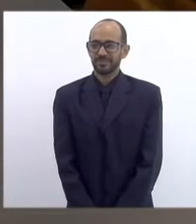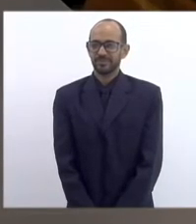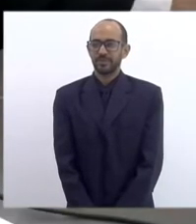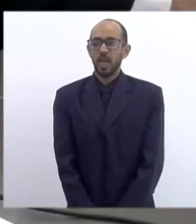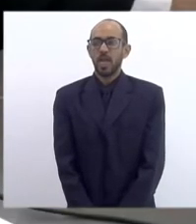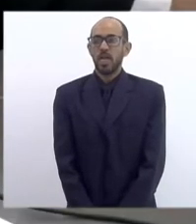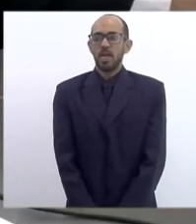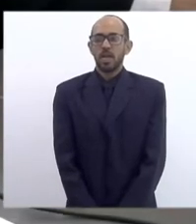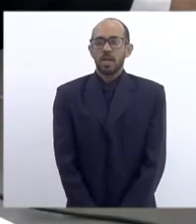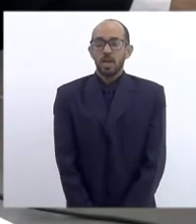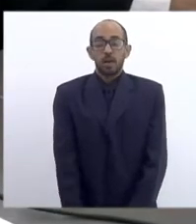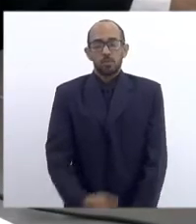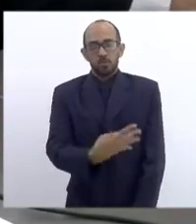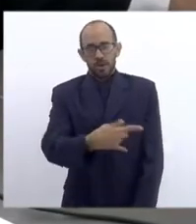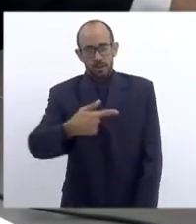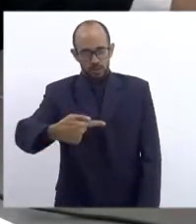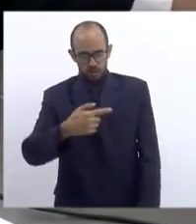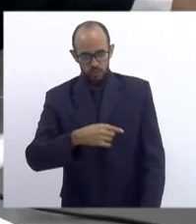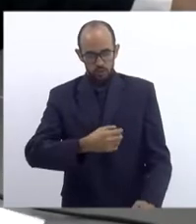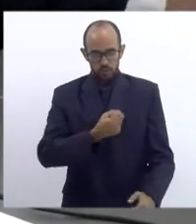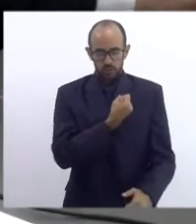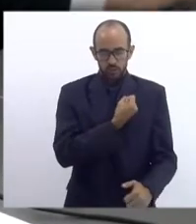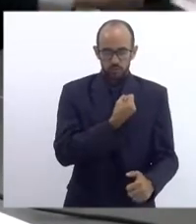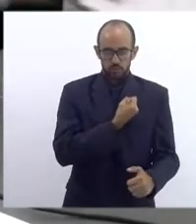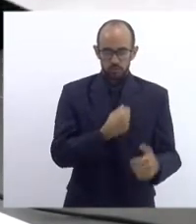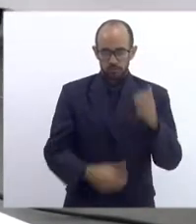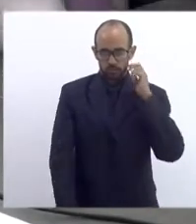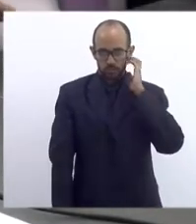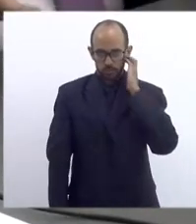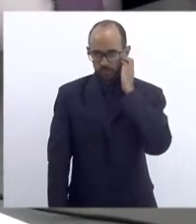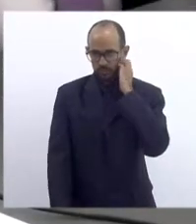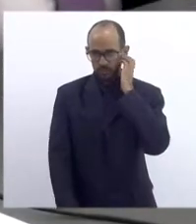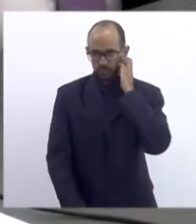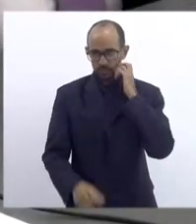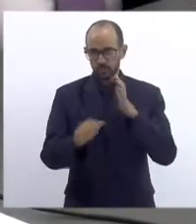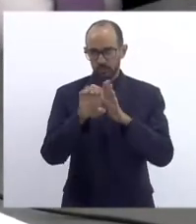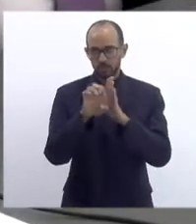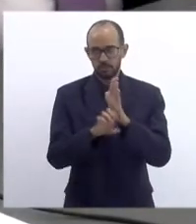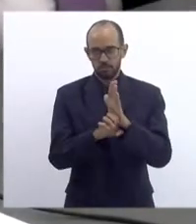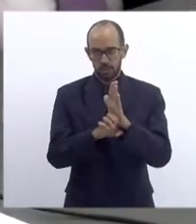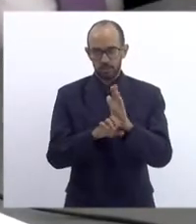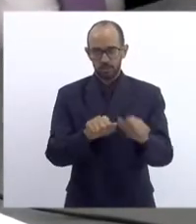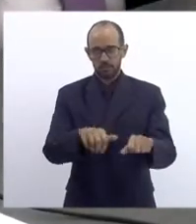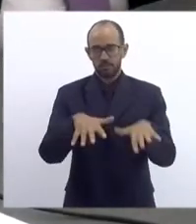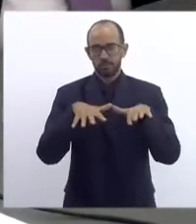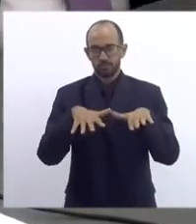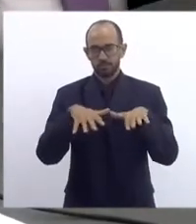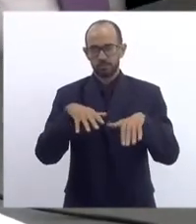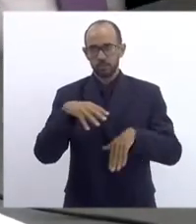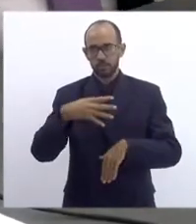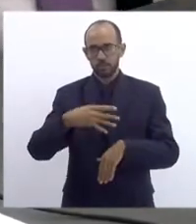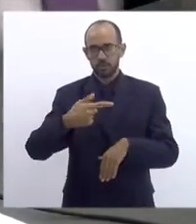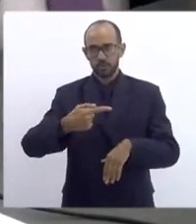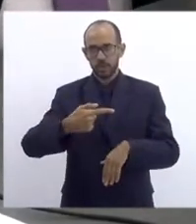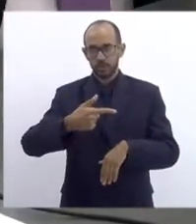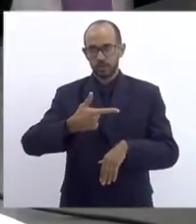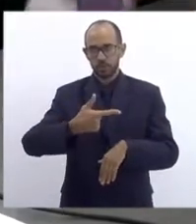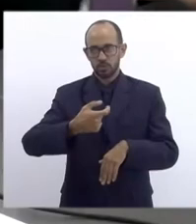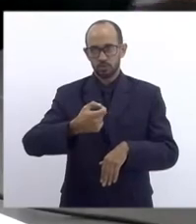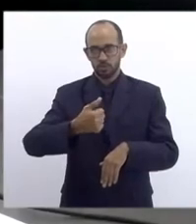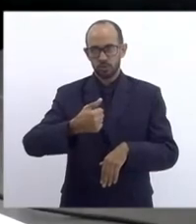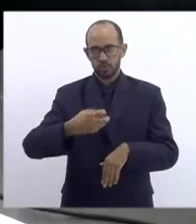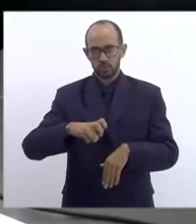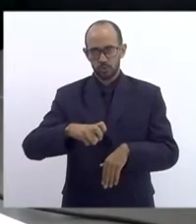Obrigado. 47 da pauta. Emendas de plenário, projeto de lei 947/2015, autoria do deputado Iranildo Campos,